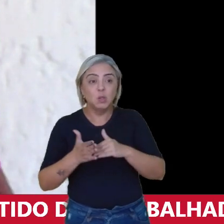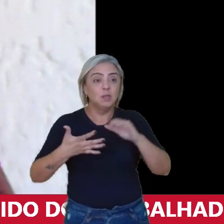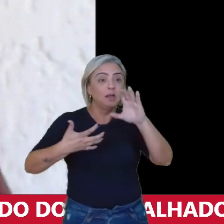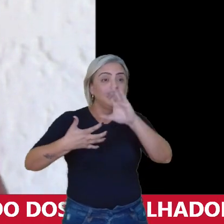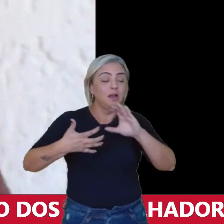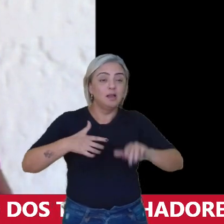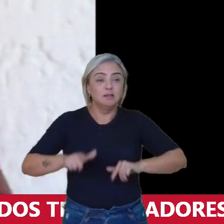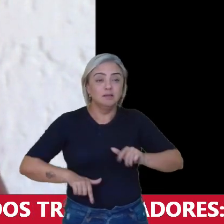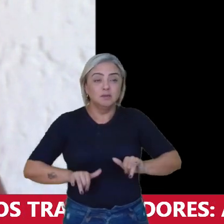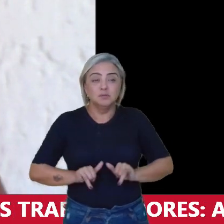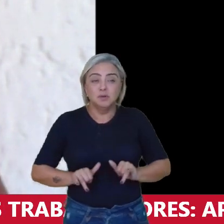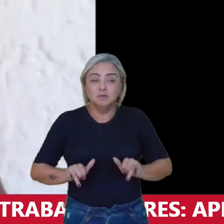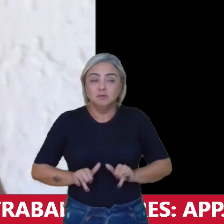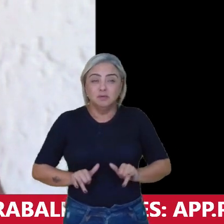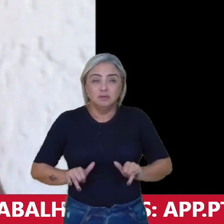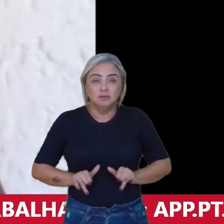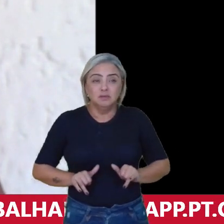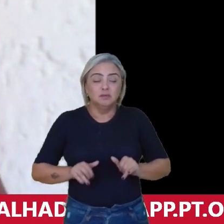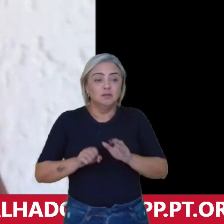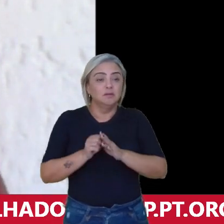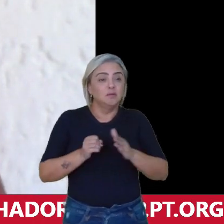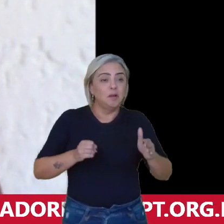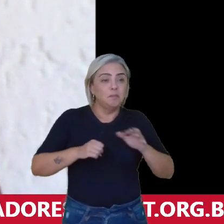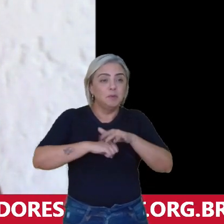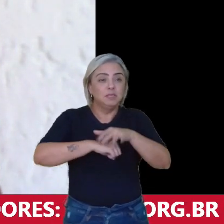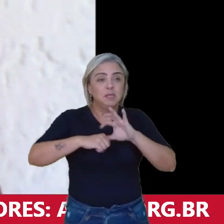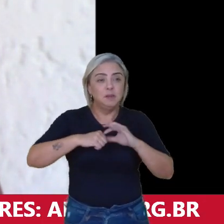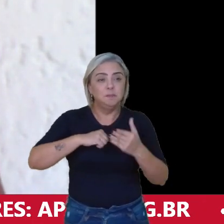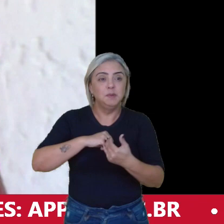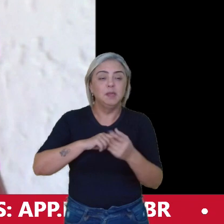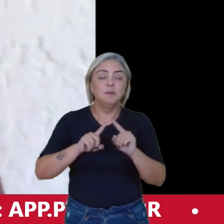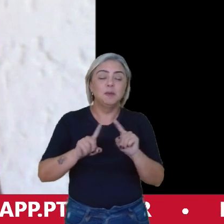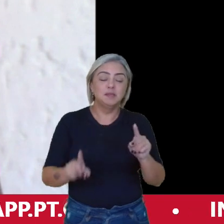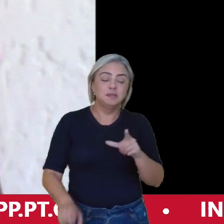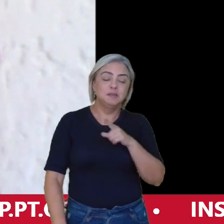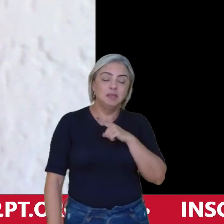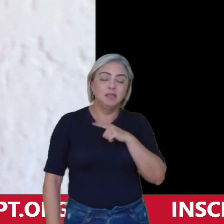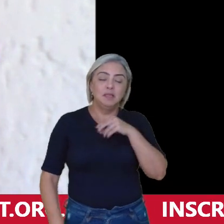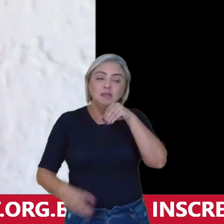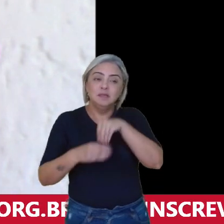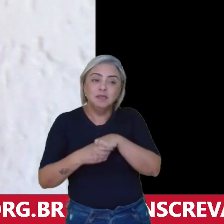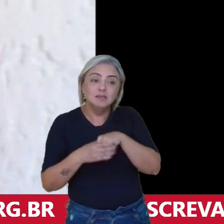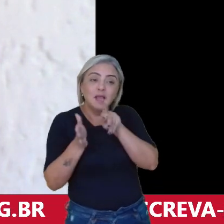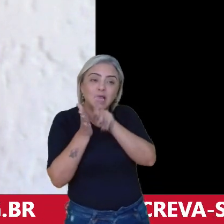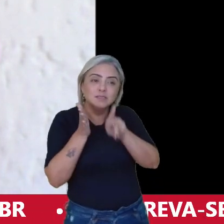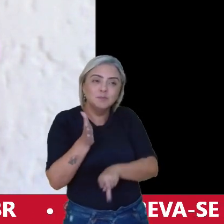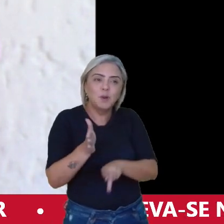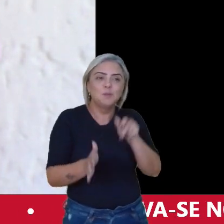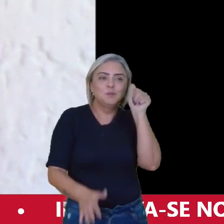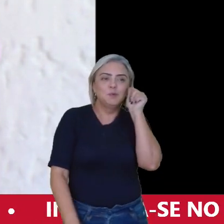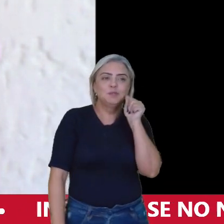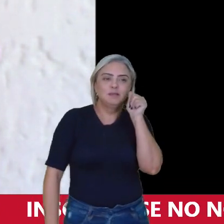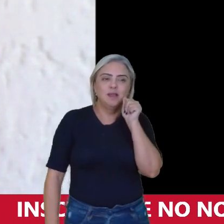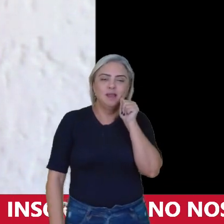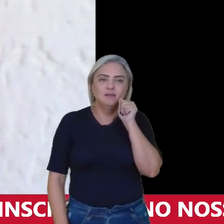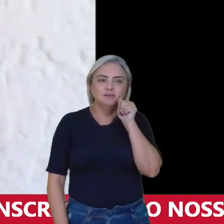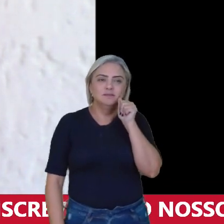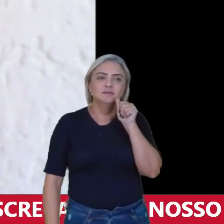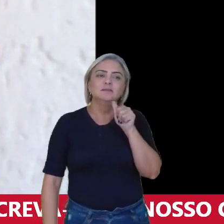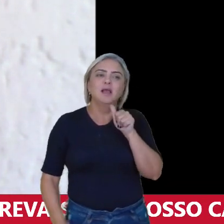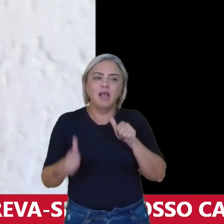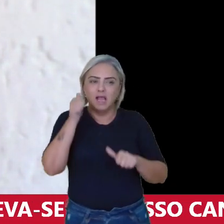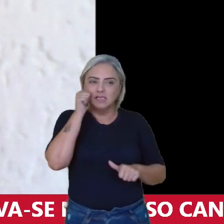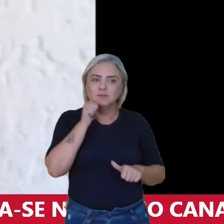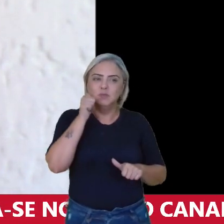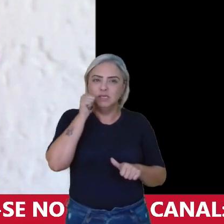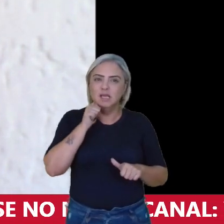trabalhadora sofreu e está sofrendo com a pandemia, mas existem, dentre as próprias mulheres, as mulheres que estão